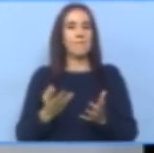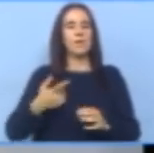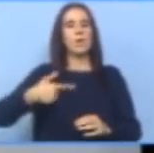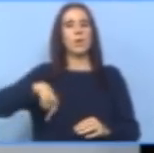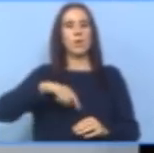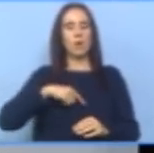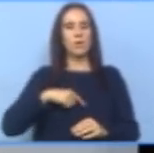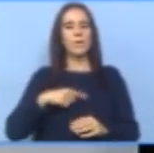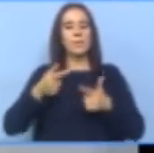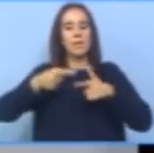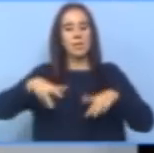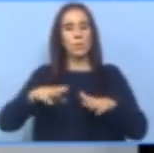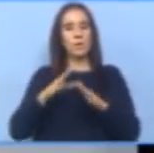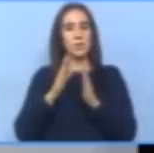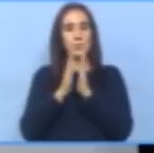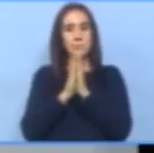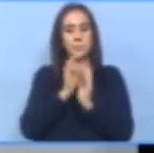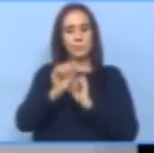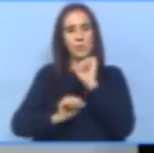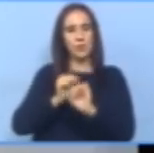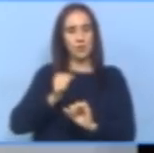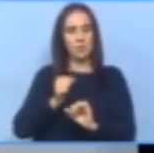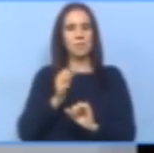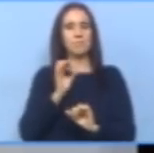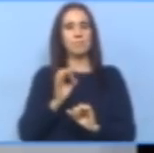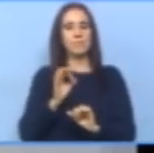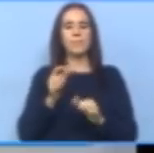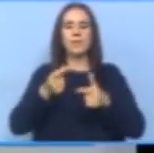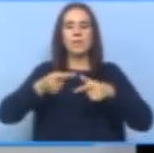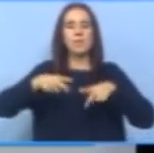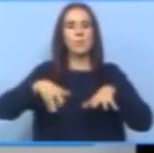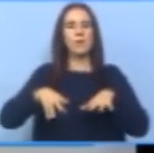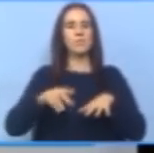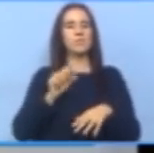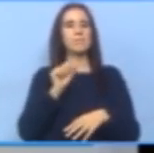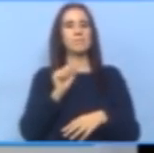A linguagem religiosa é essencialmente uma linguagem